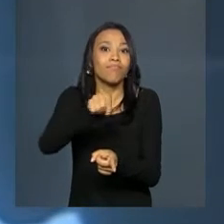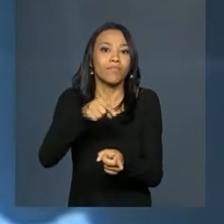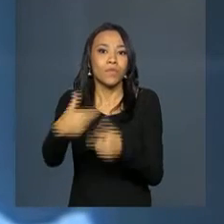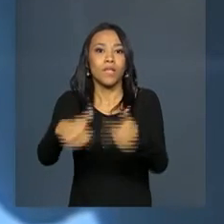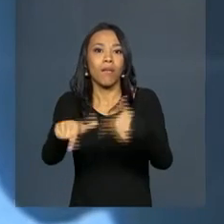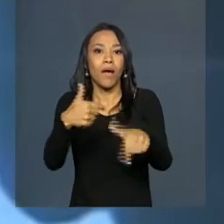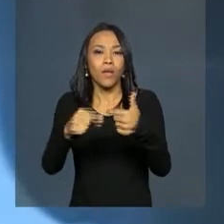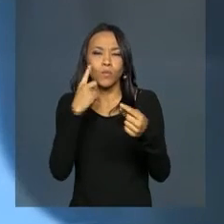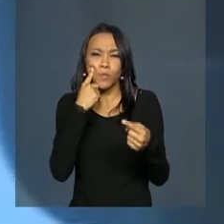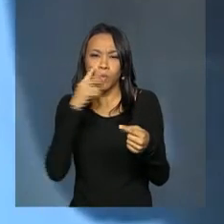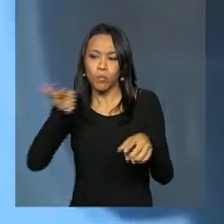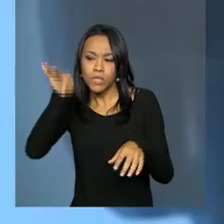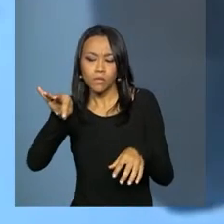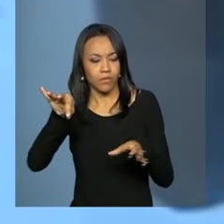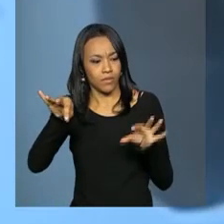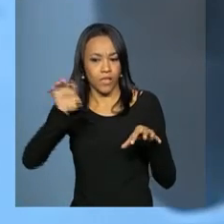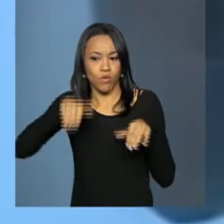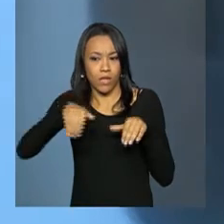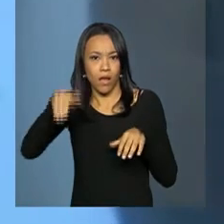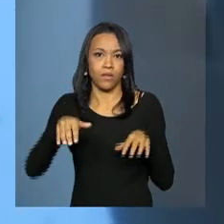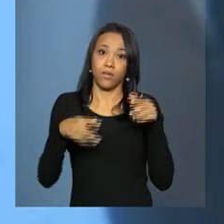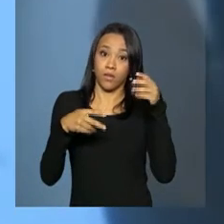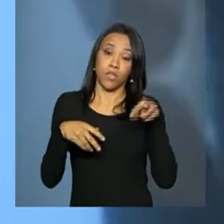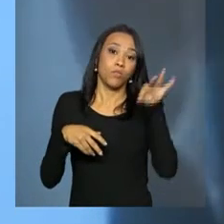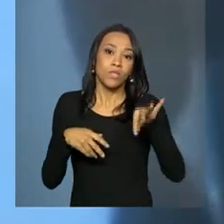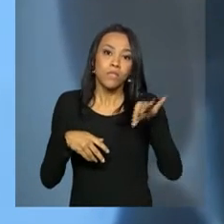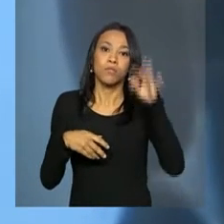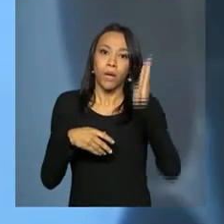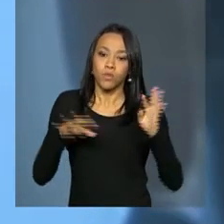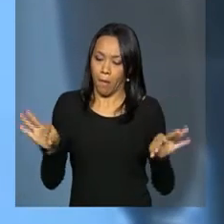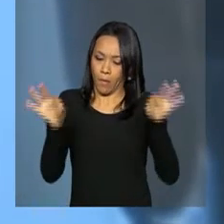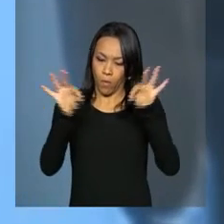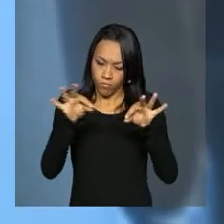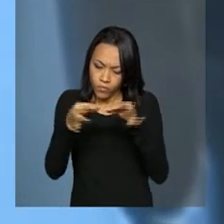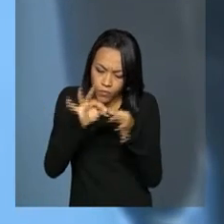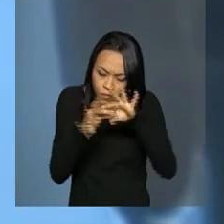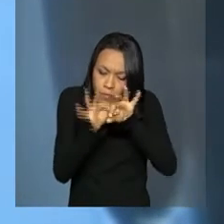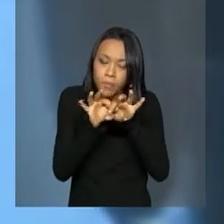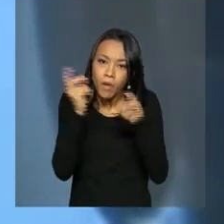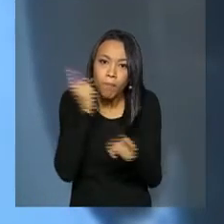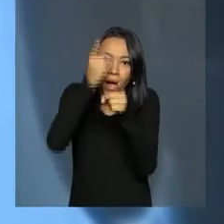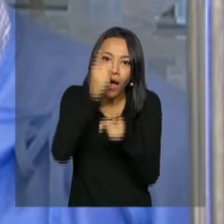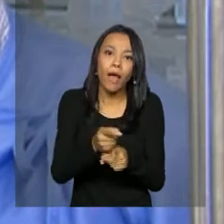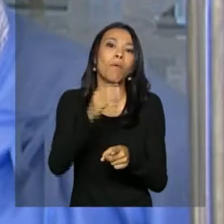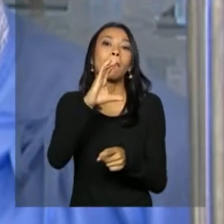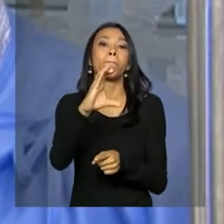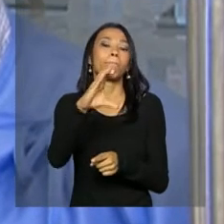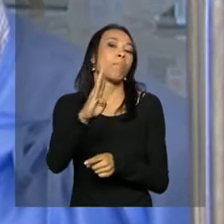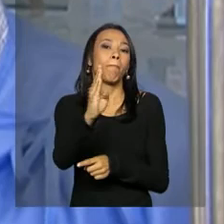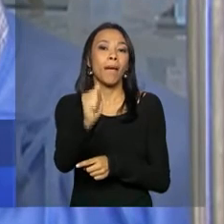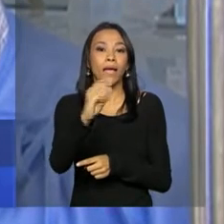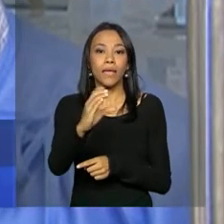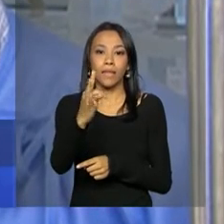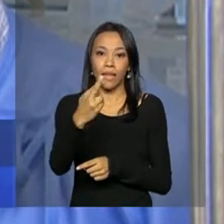de cruzar os mosquitos australianos com os brasileiros para que eles também carregar sem a bactéria wolbachia a partir do momento